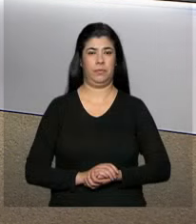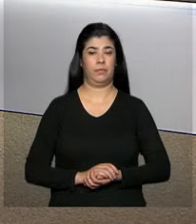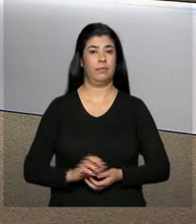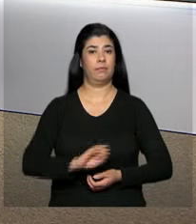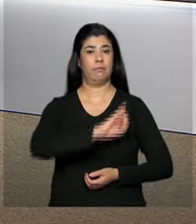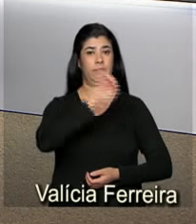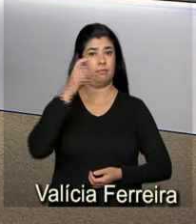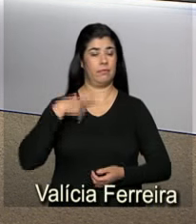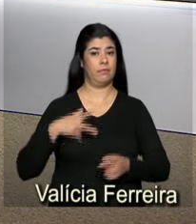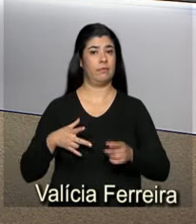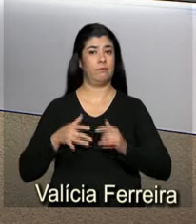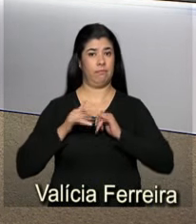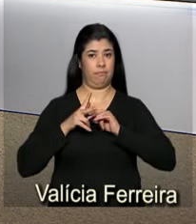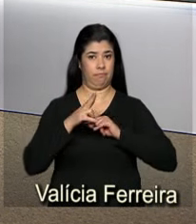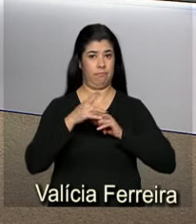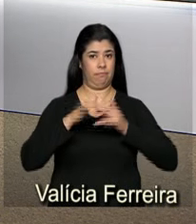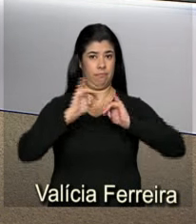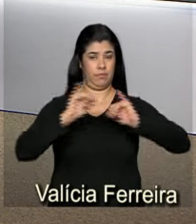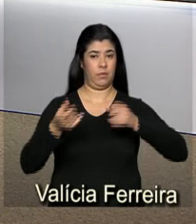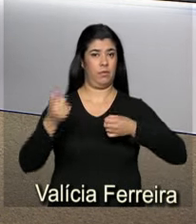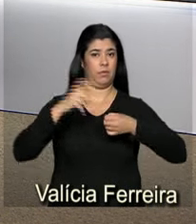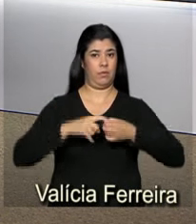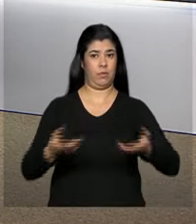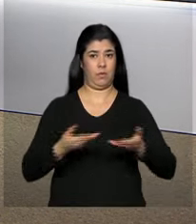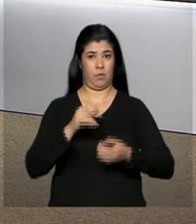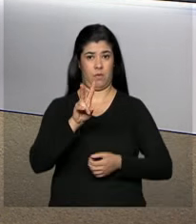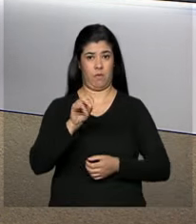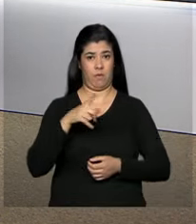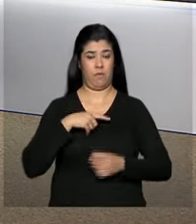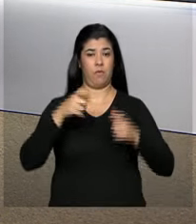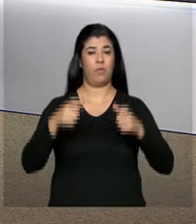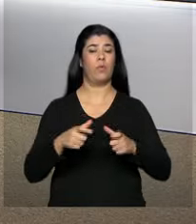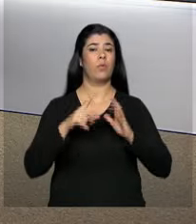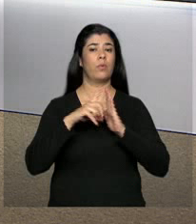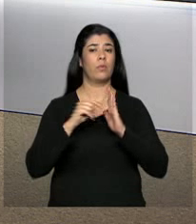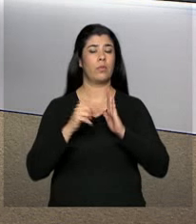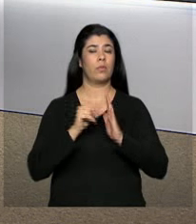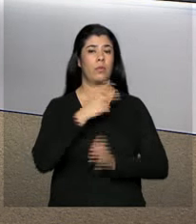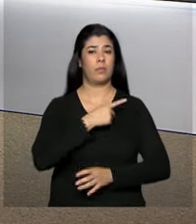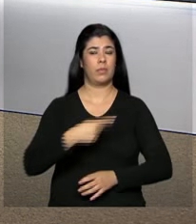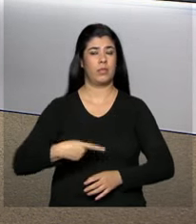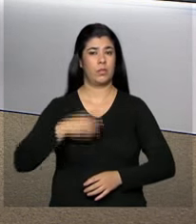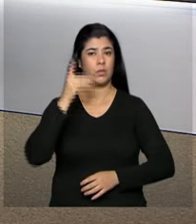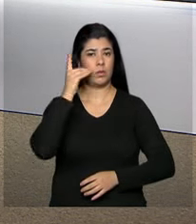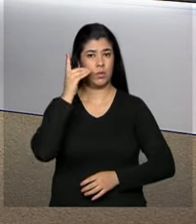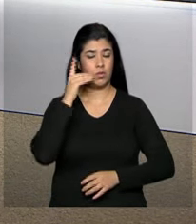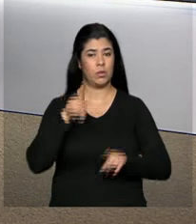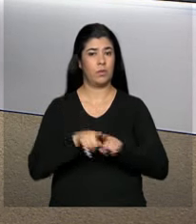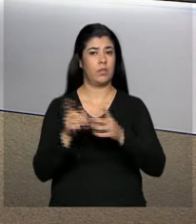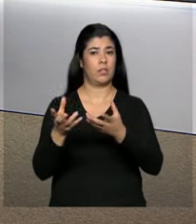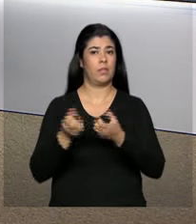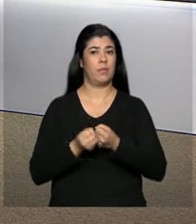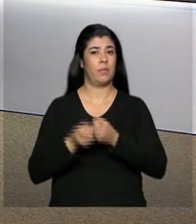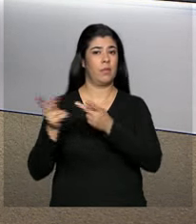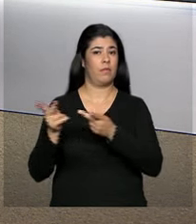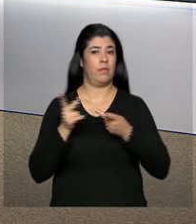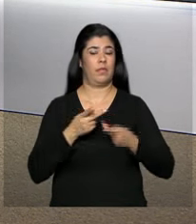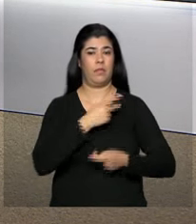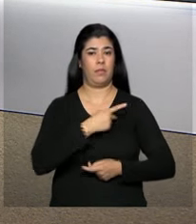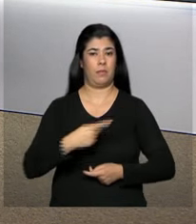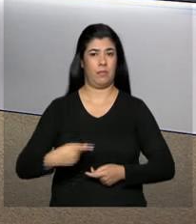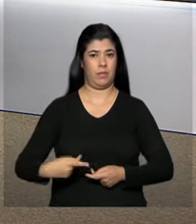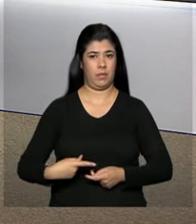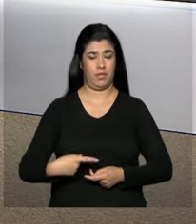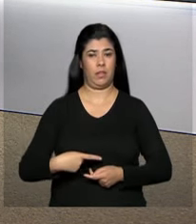Olá, interrompemos a nossa programação e vamos voltar ao vivo ao Palácio do Planalto, onde a presidenta Dilma Rousseff recebe a visita da chanceler